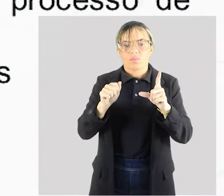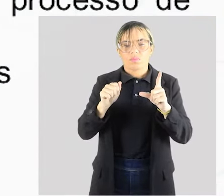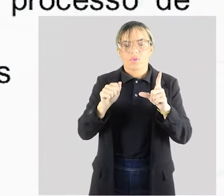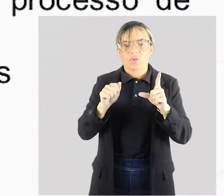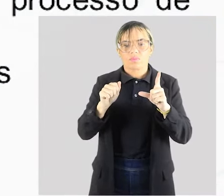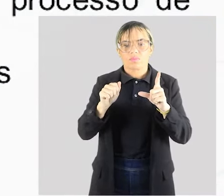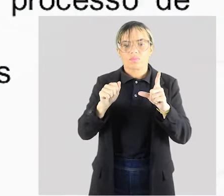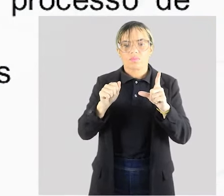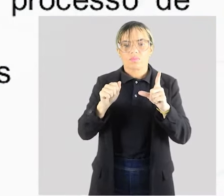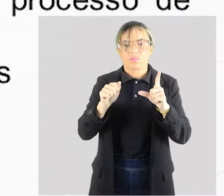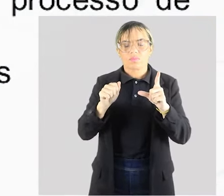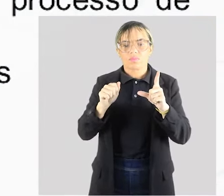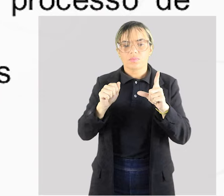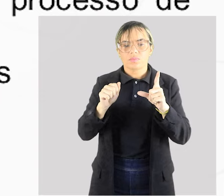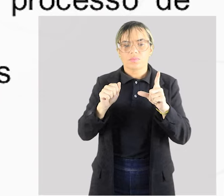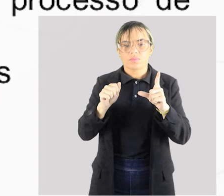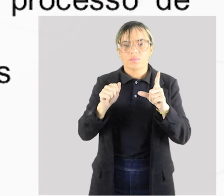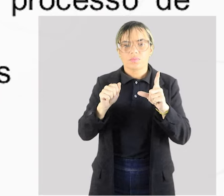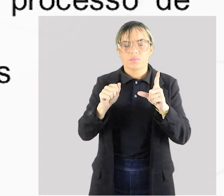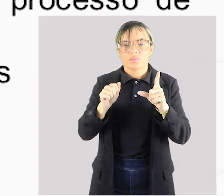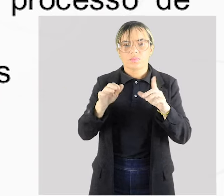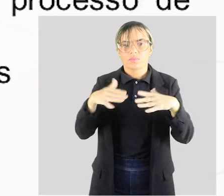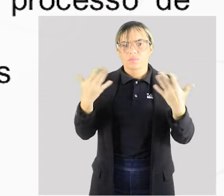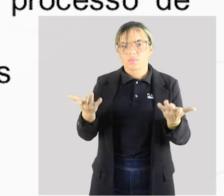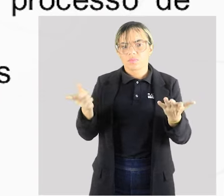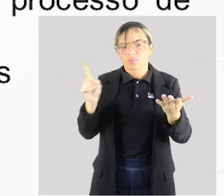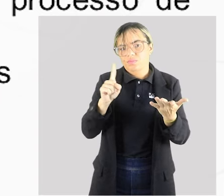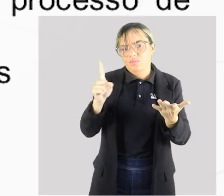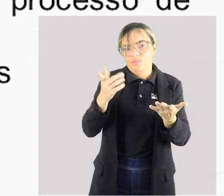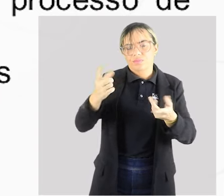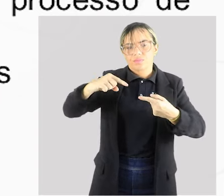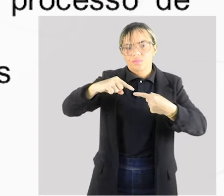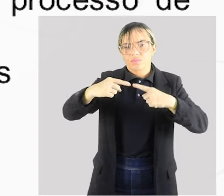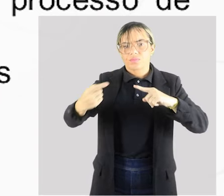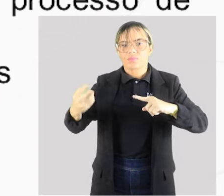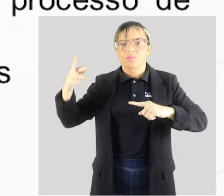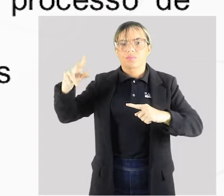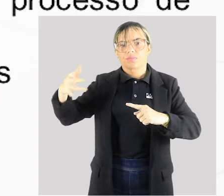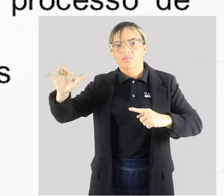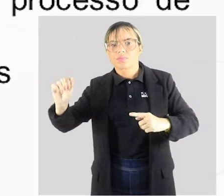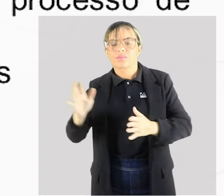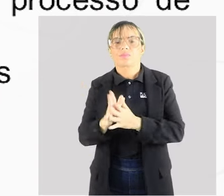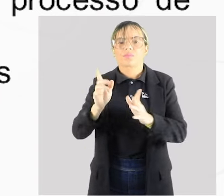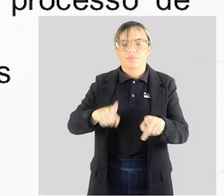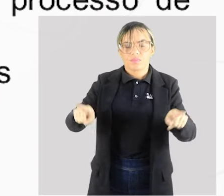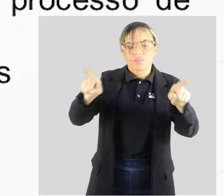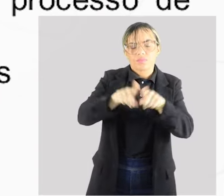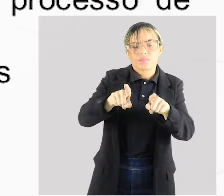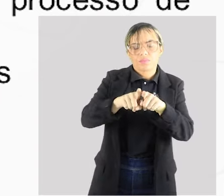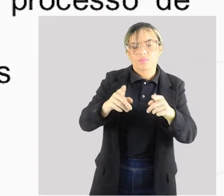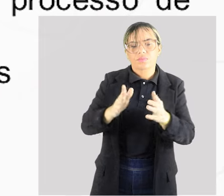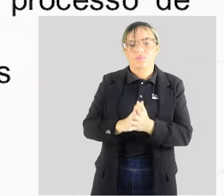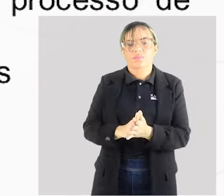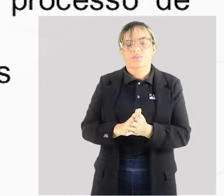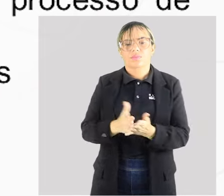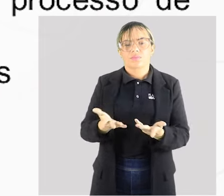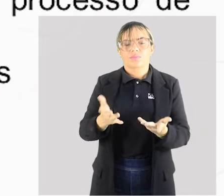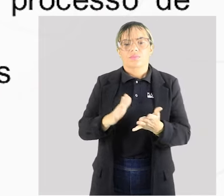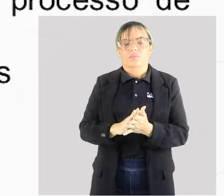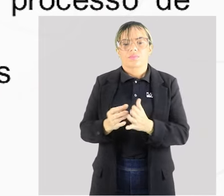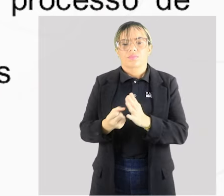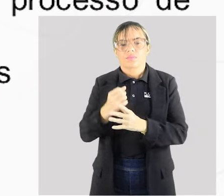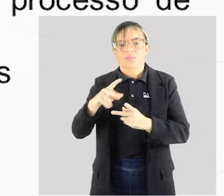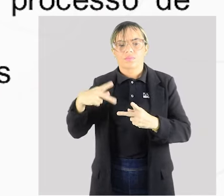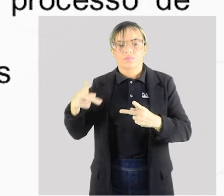produção de proteínas é o DNA não né gente o RNA ele também participa da produção de